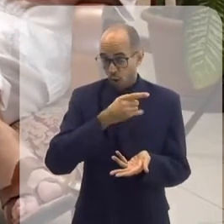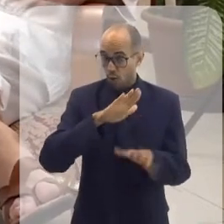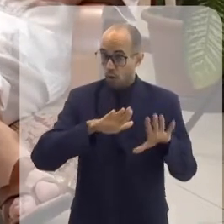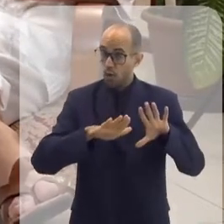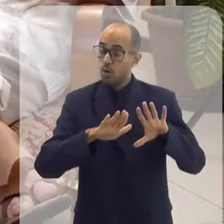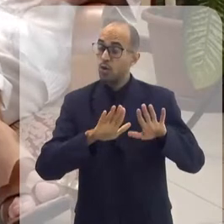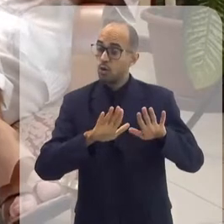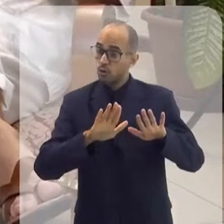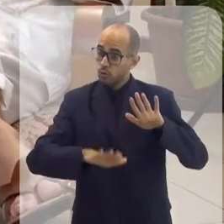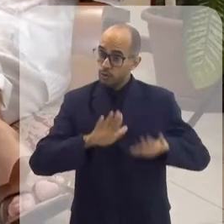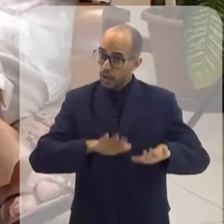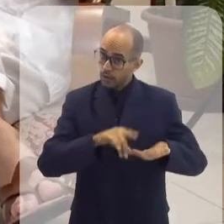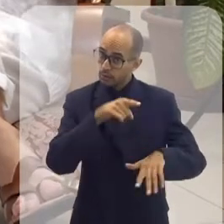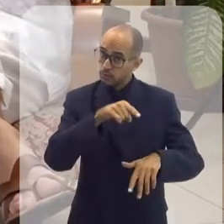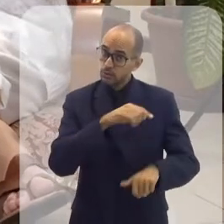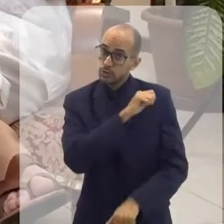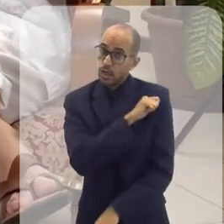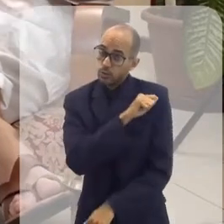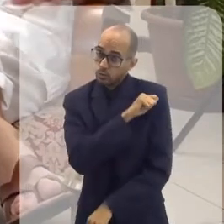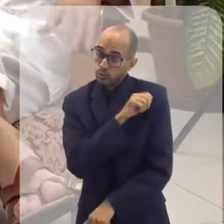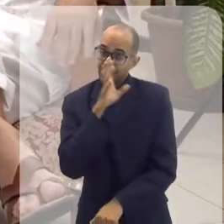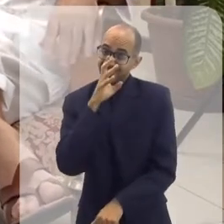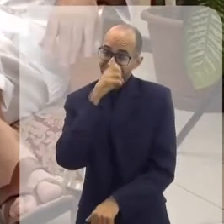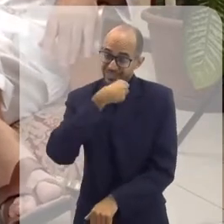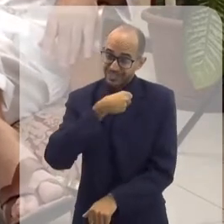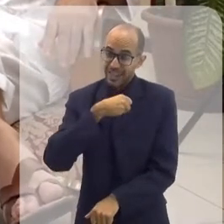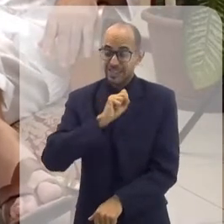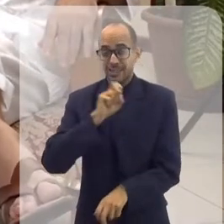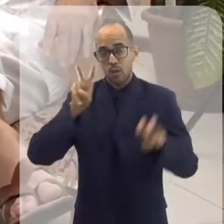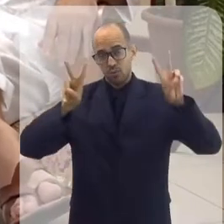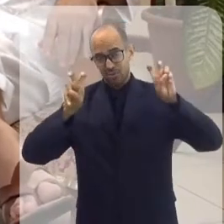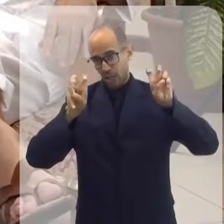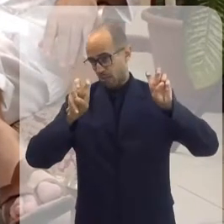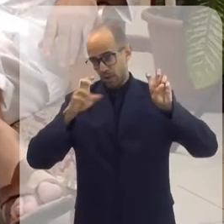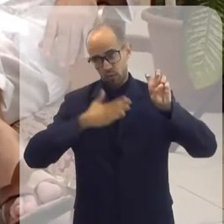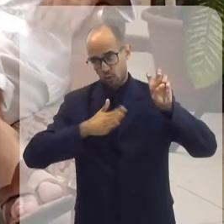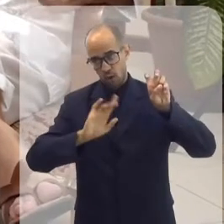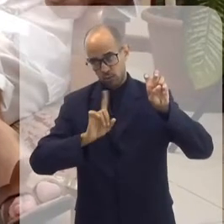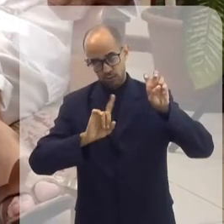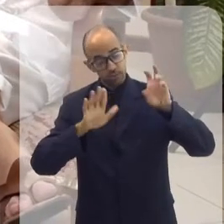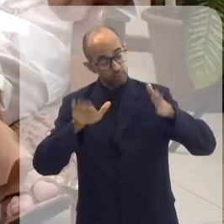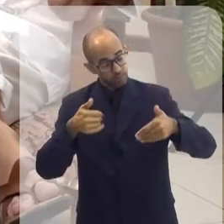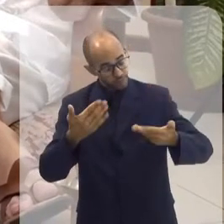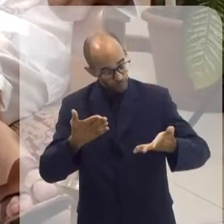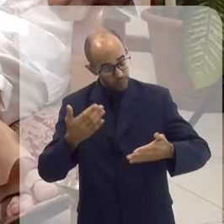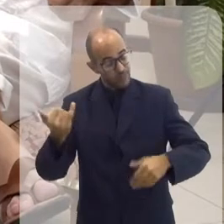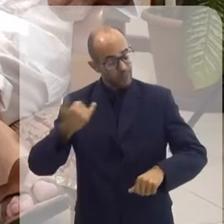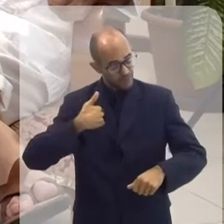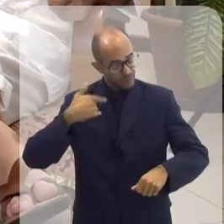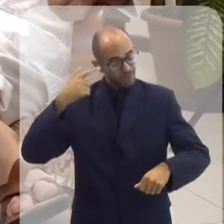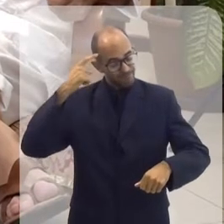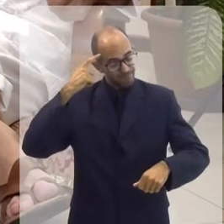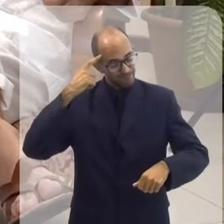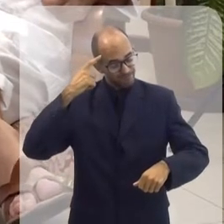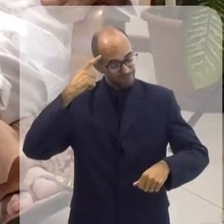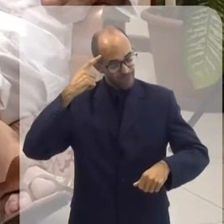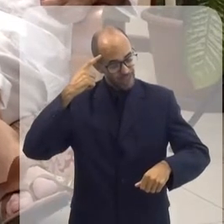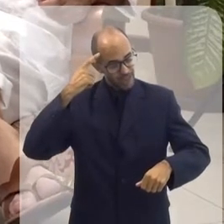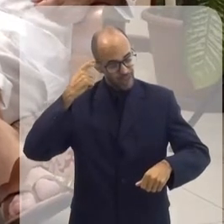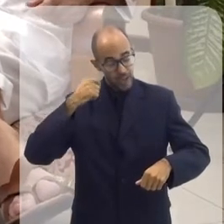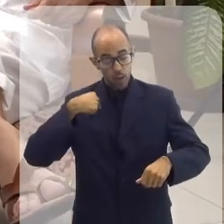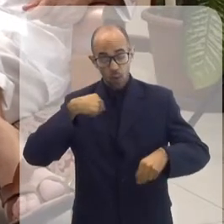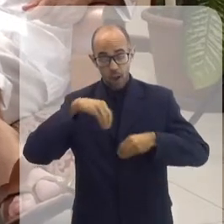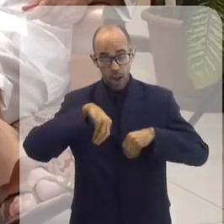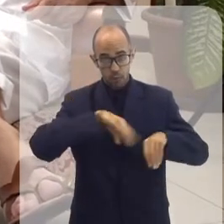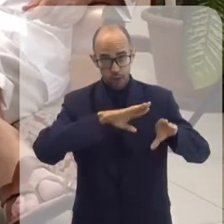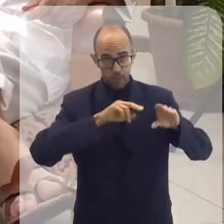um tanto fundamentalistas eles têm resistência esse tema e tudo mais e aí já sabendo da dica eu levei um